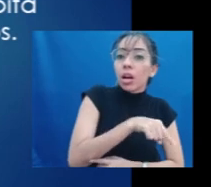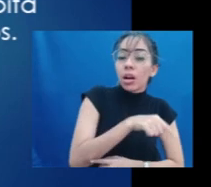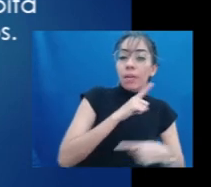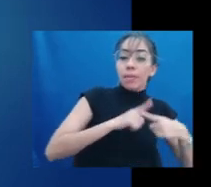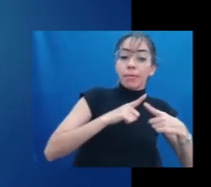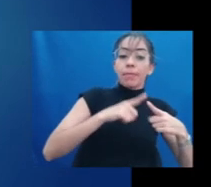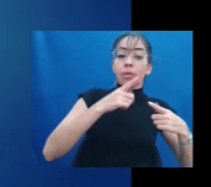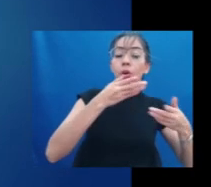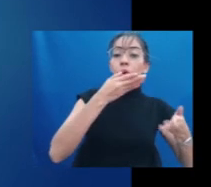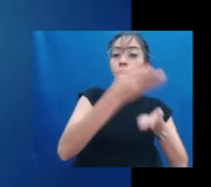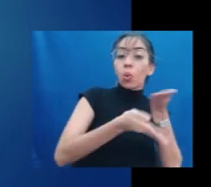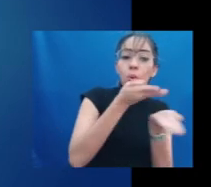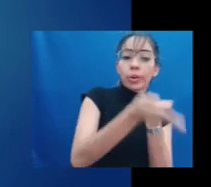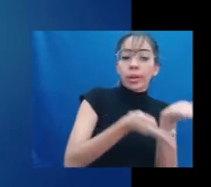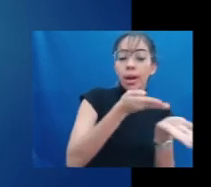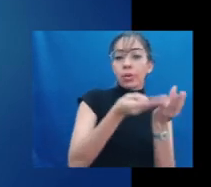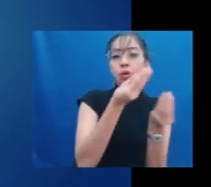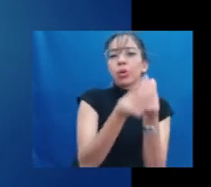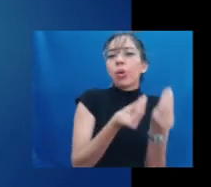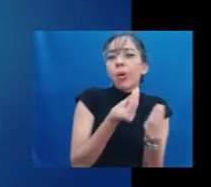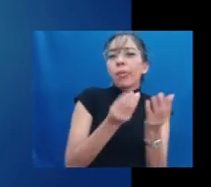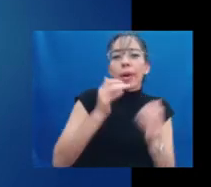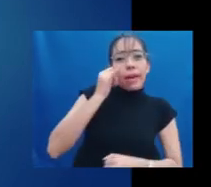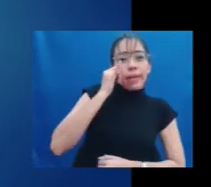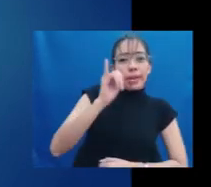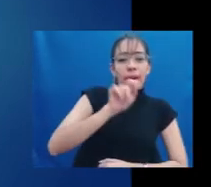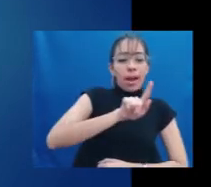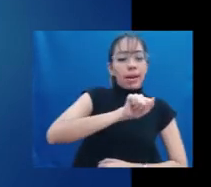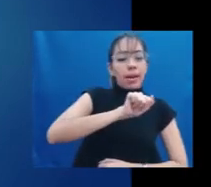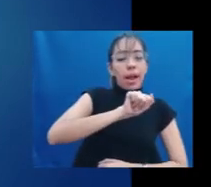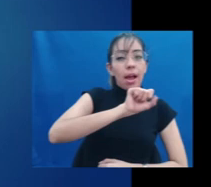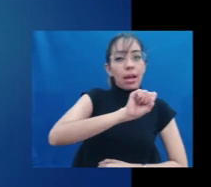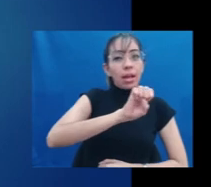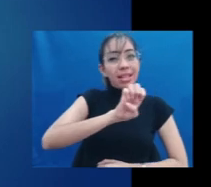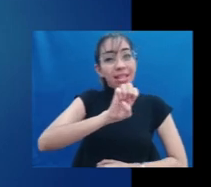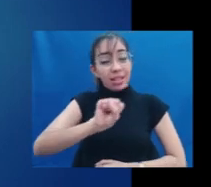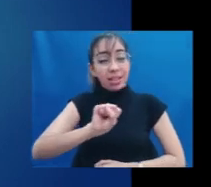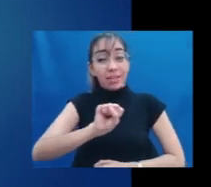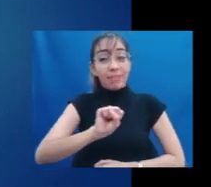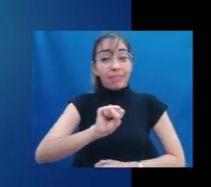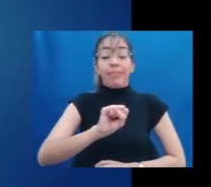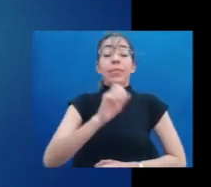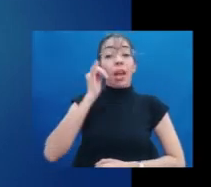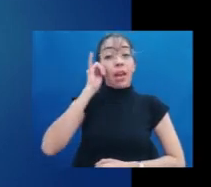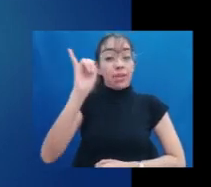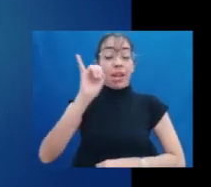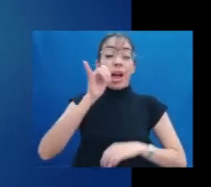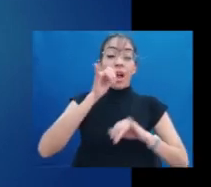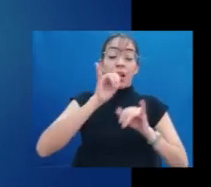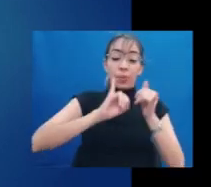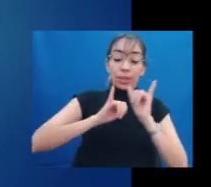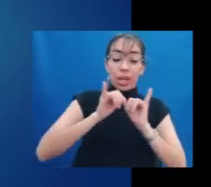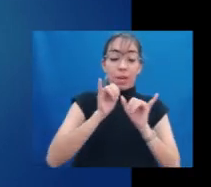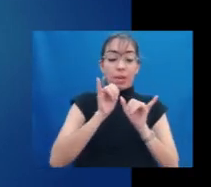era confinado, no fundo de uma cacimba, com o ar jamais rarefeito, ele pode ser letal. Então, conforme ele, o gás é oriundo do processo